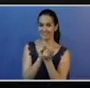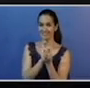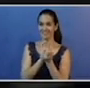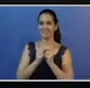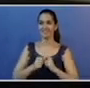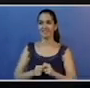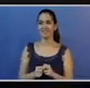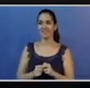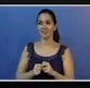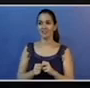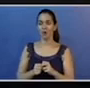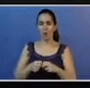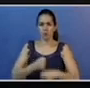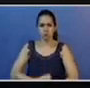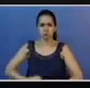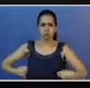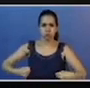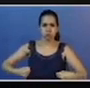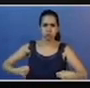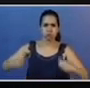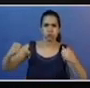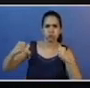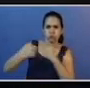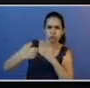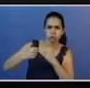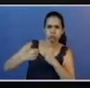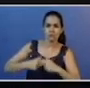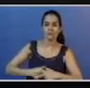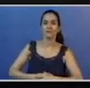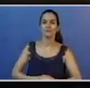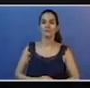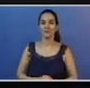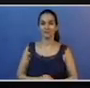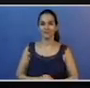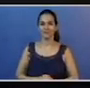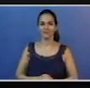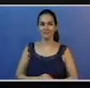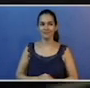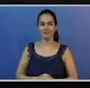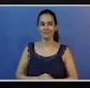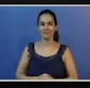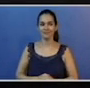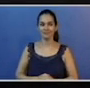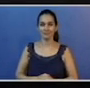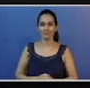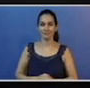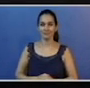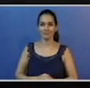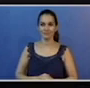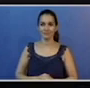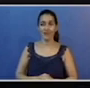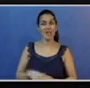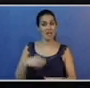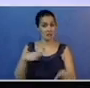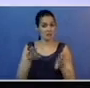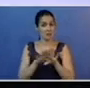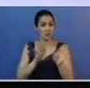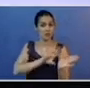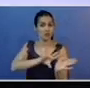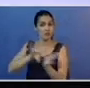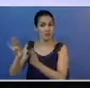também. O sumô, que é onde o lutador tem que jogar o adversário para fora de um determinado espaço, de uma determinada